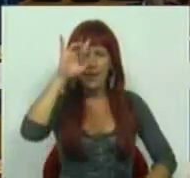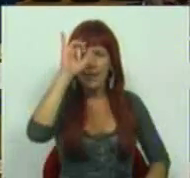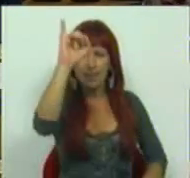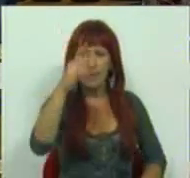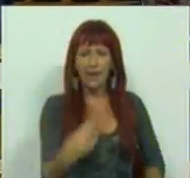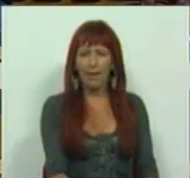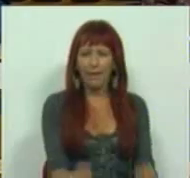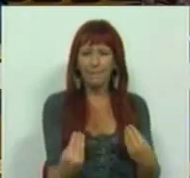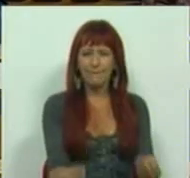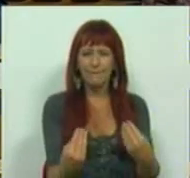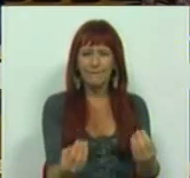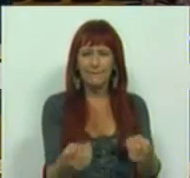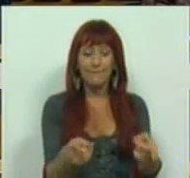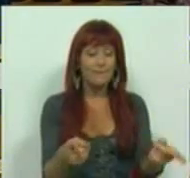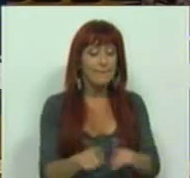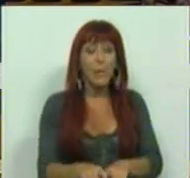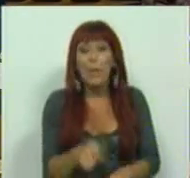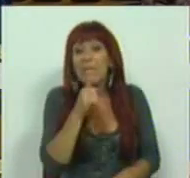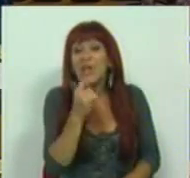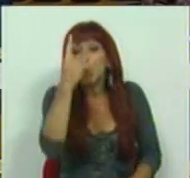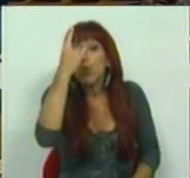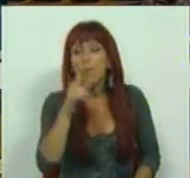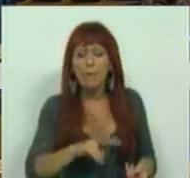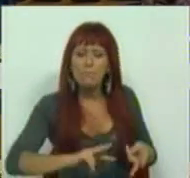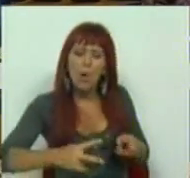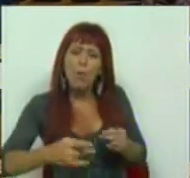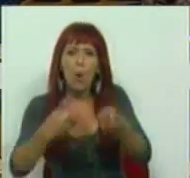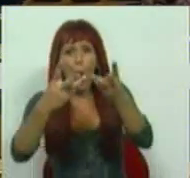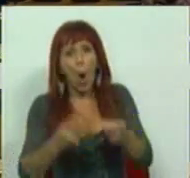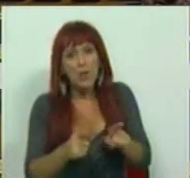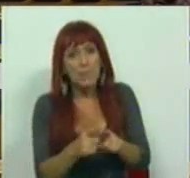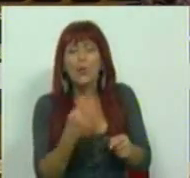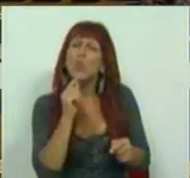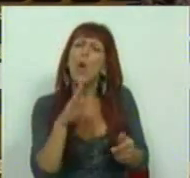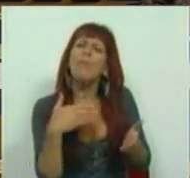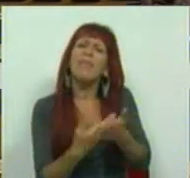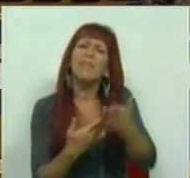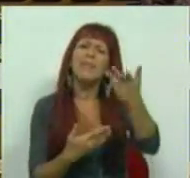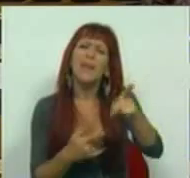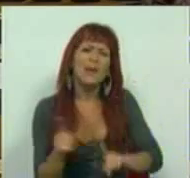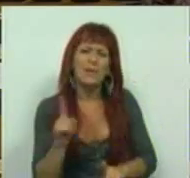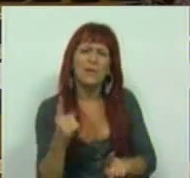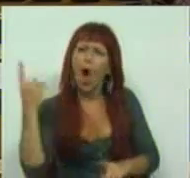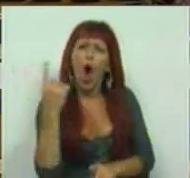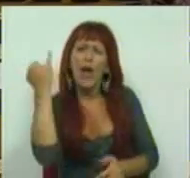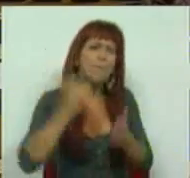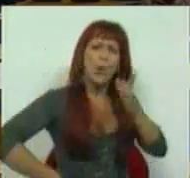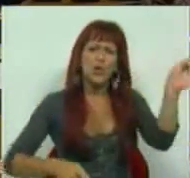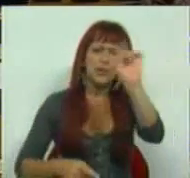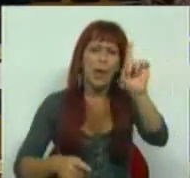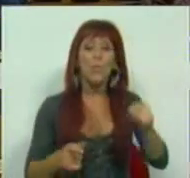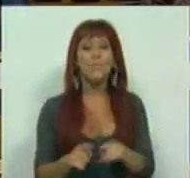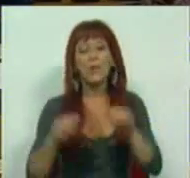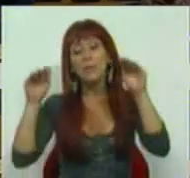ideia extraordinária de uma medida de ajustamento orçamental a que chamaram, não imposto,